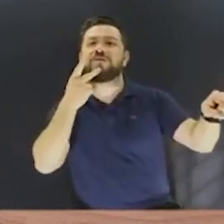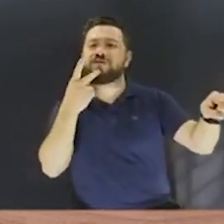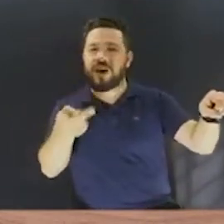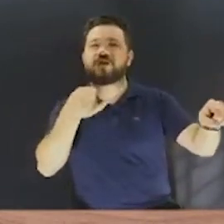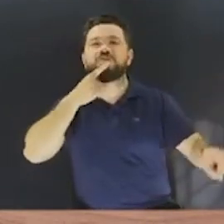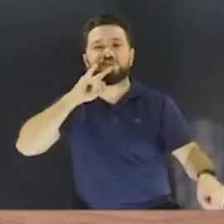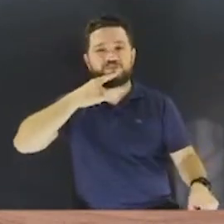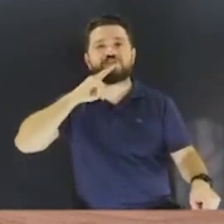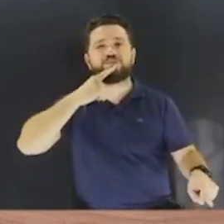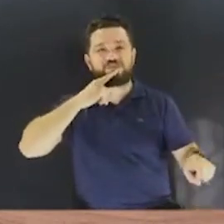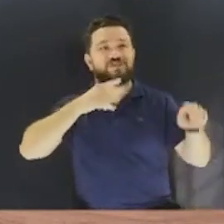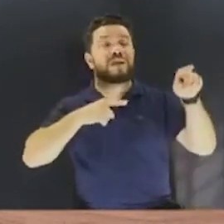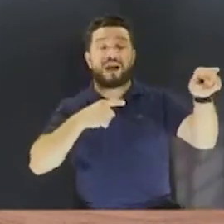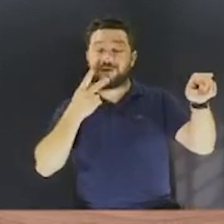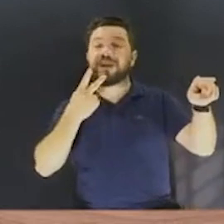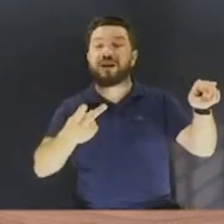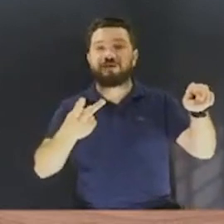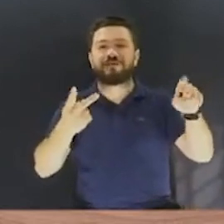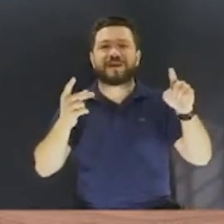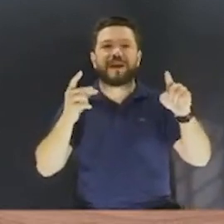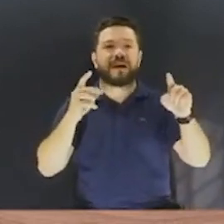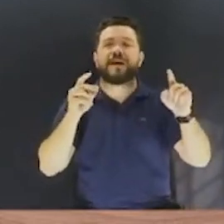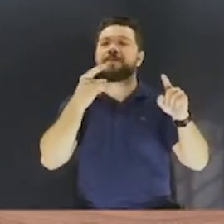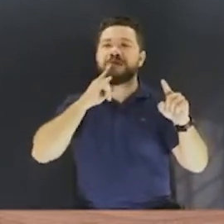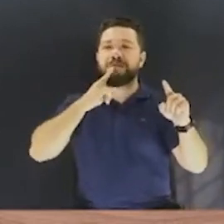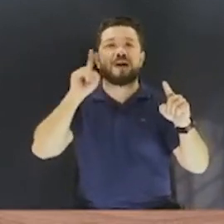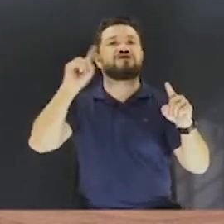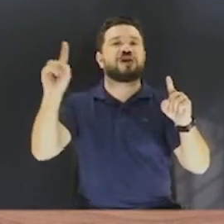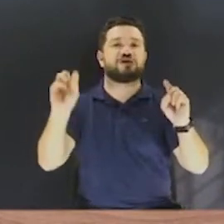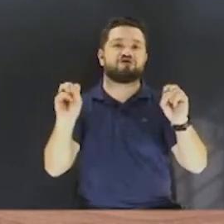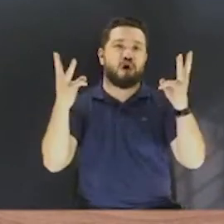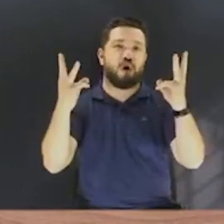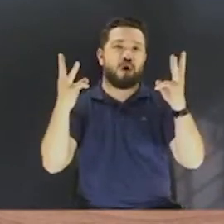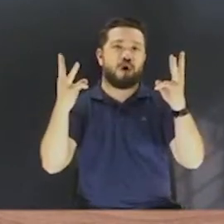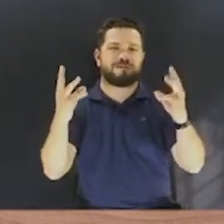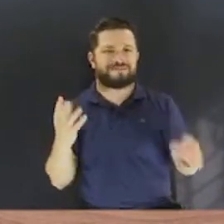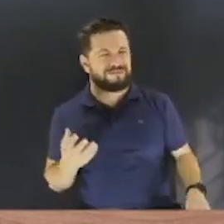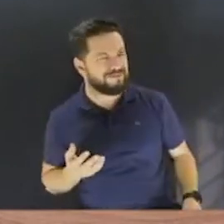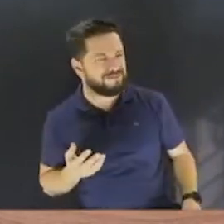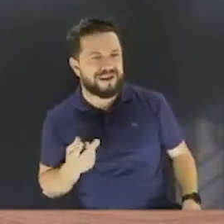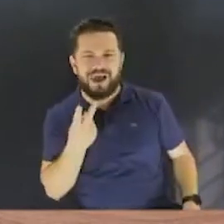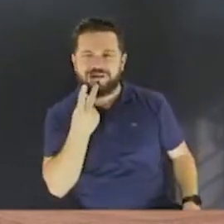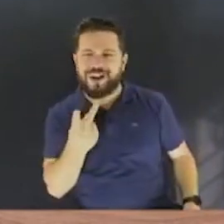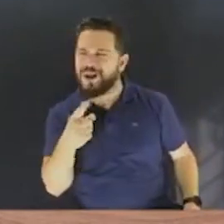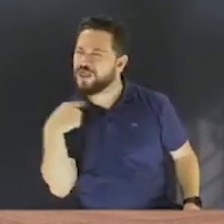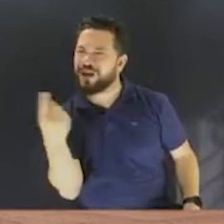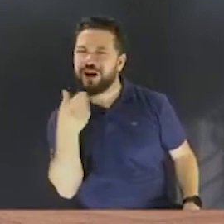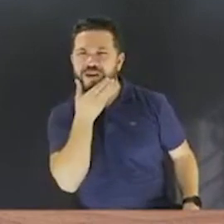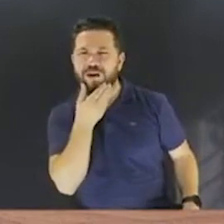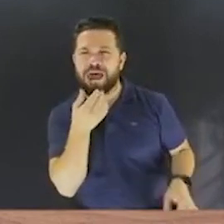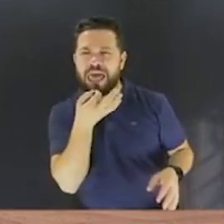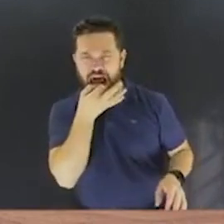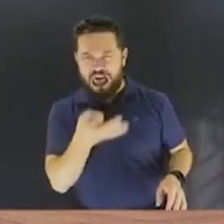delegacia de trânsito e vem nos acusar de misóginos que somos contra as mulheres Eu Não Posso